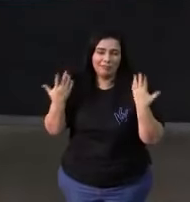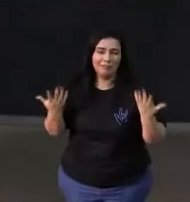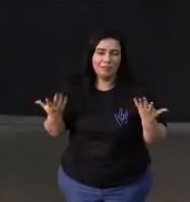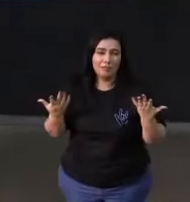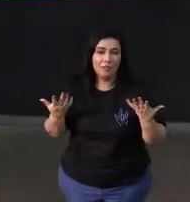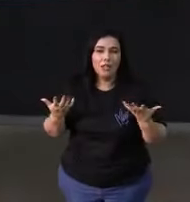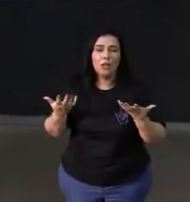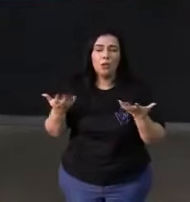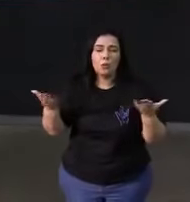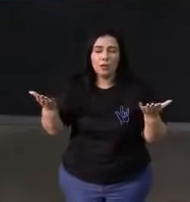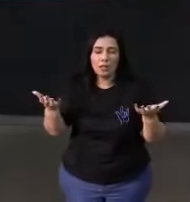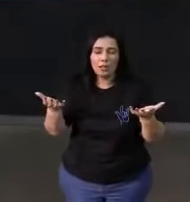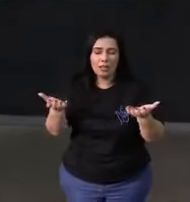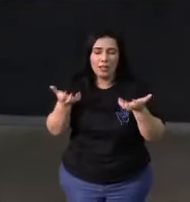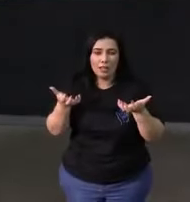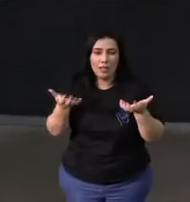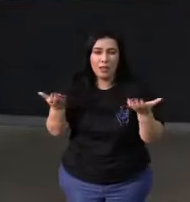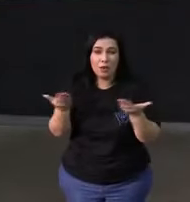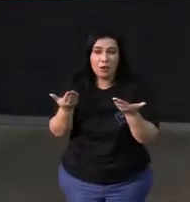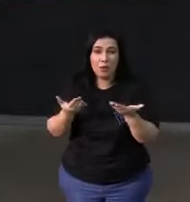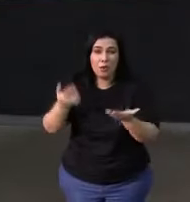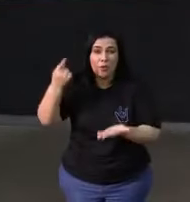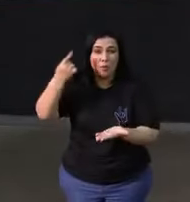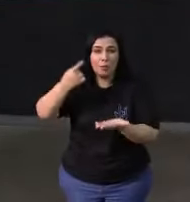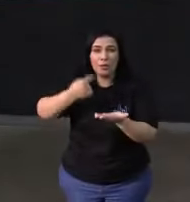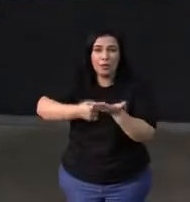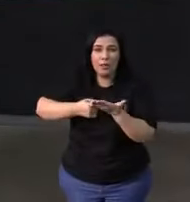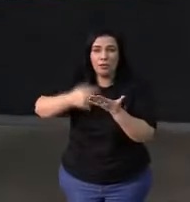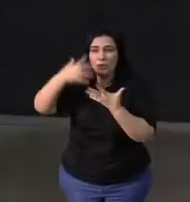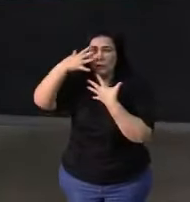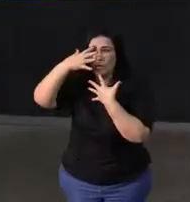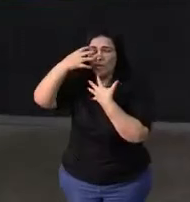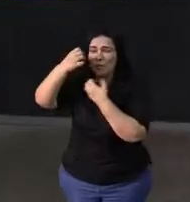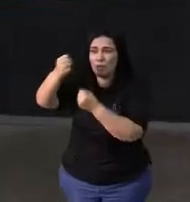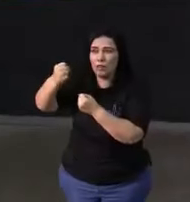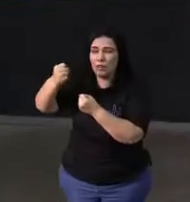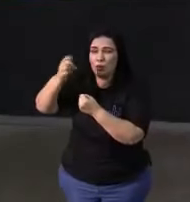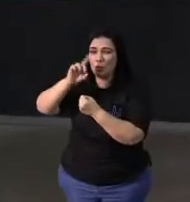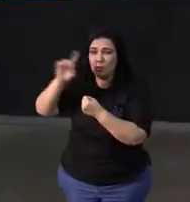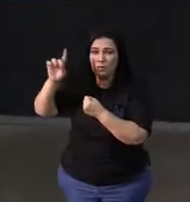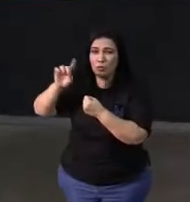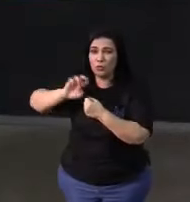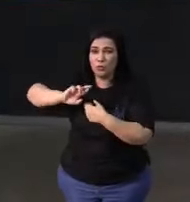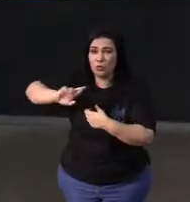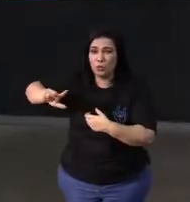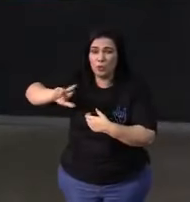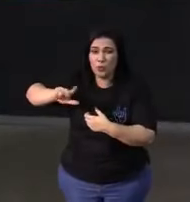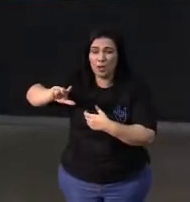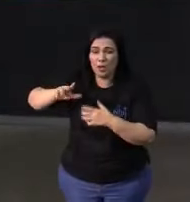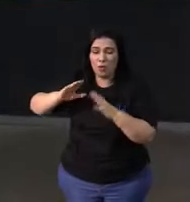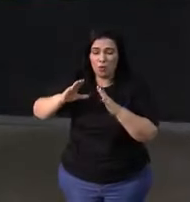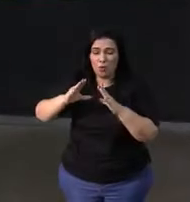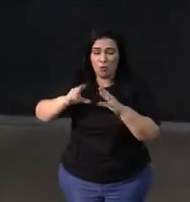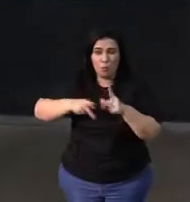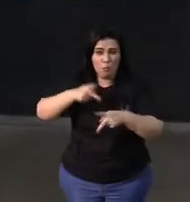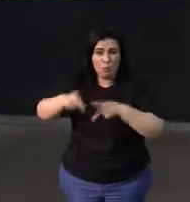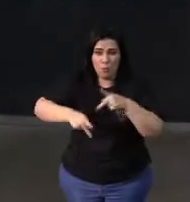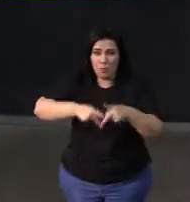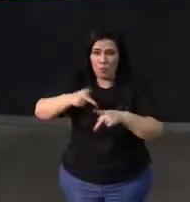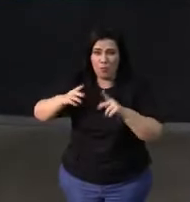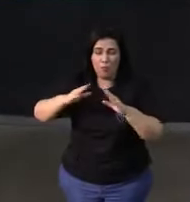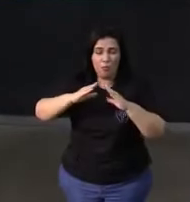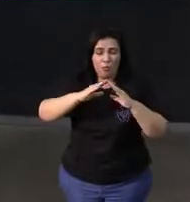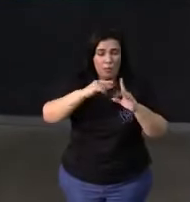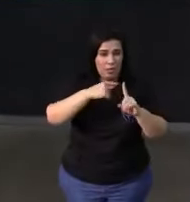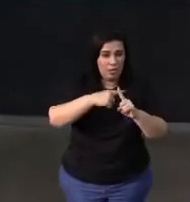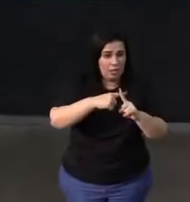Eu quero te convidar a fazer um pacto de fé com Deus essa noite. Não é com sacerdote, não é com igreja, não é com instituição, não